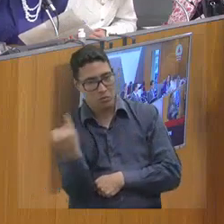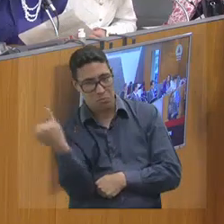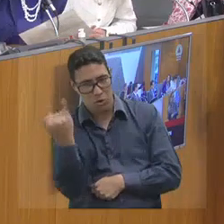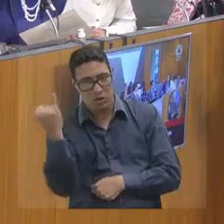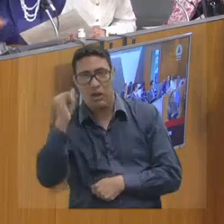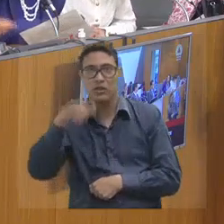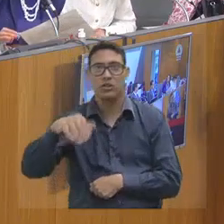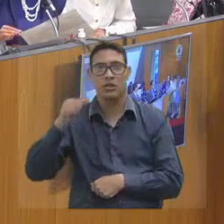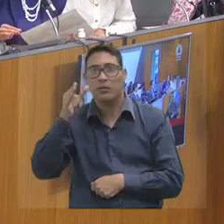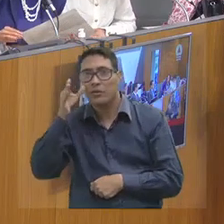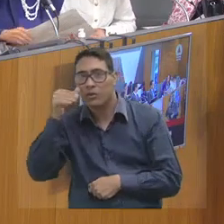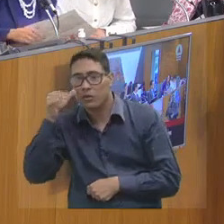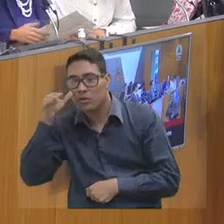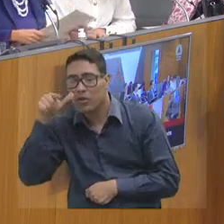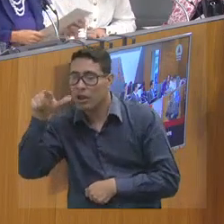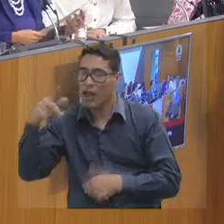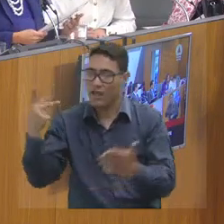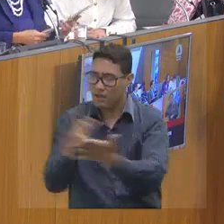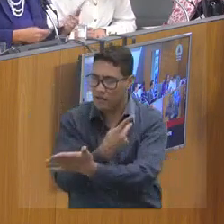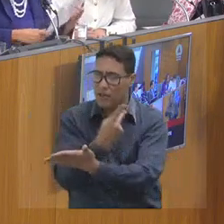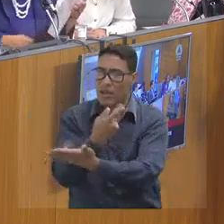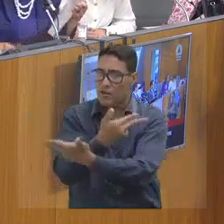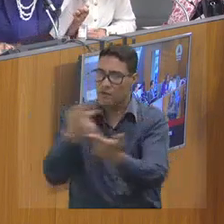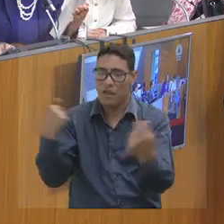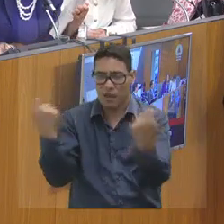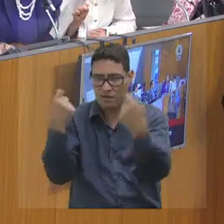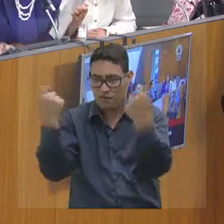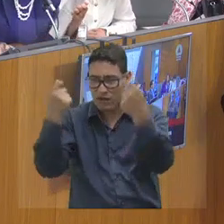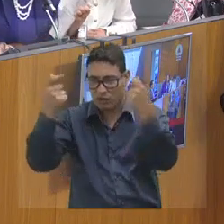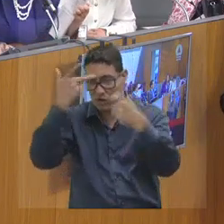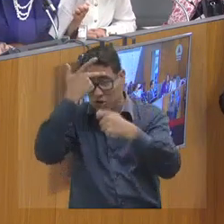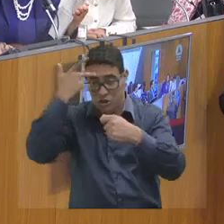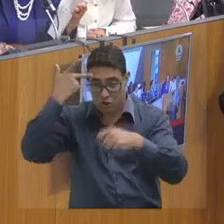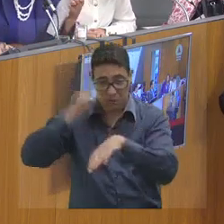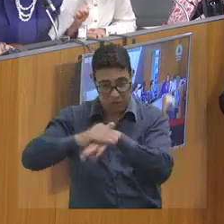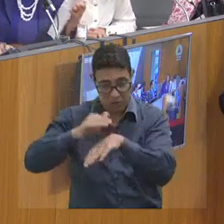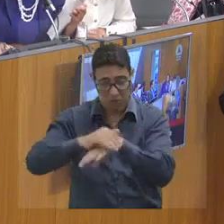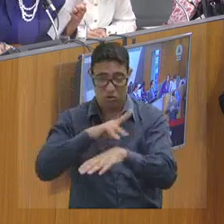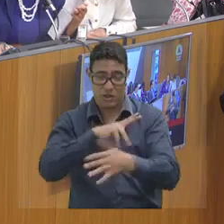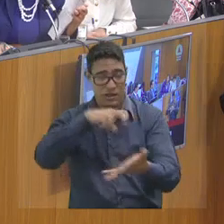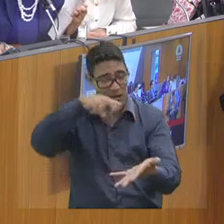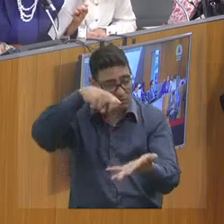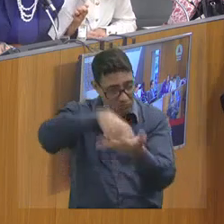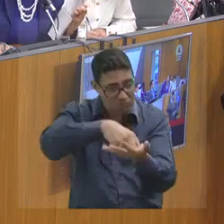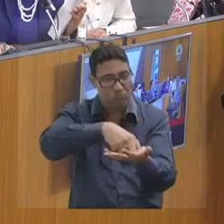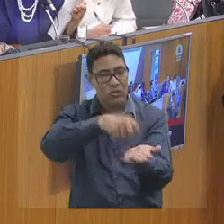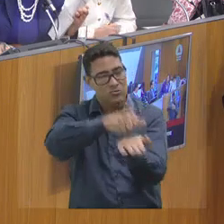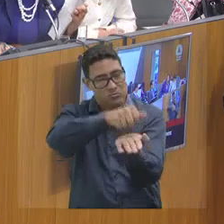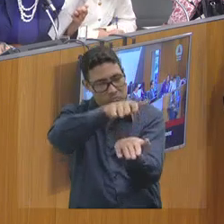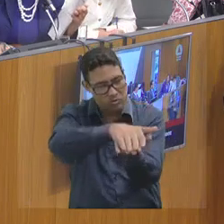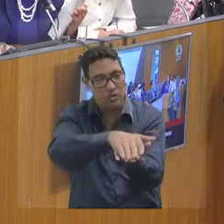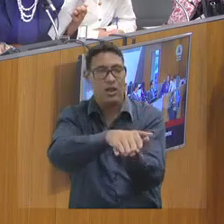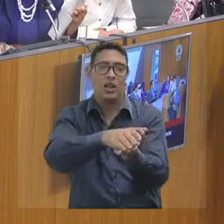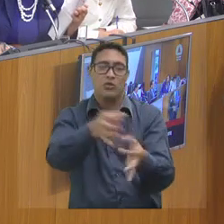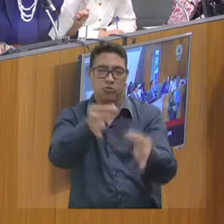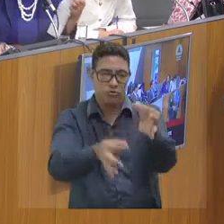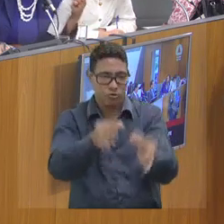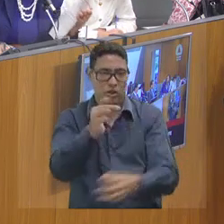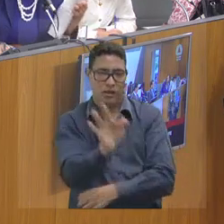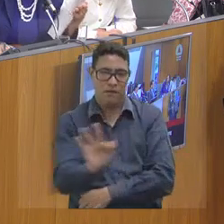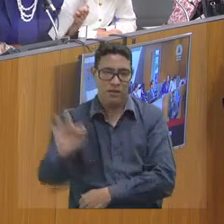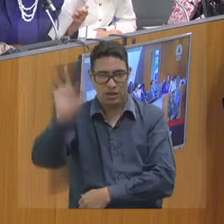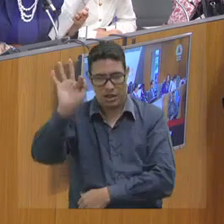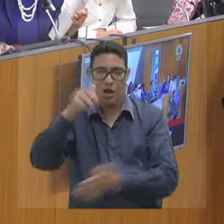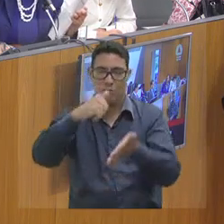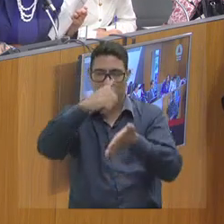prestigiar o evento de presidido por uma pessoa que está sendo incriminada pela justiça federal por crime ambiental e